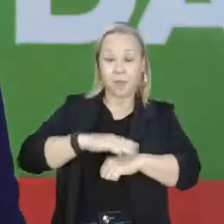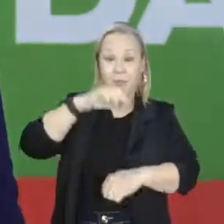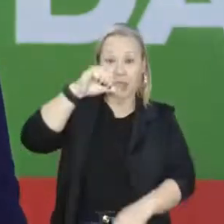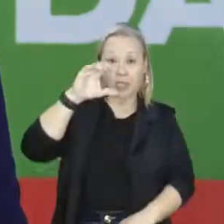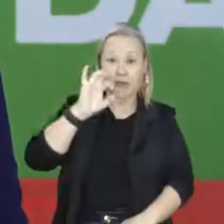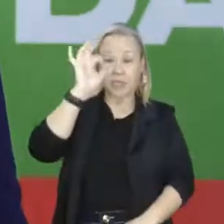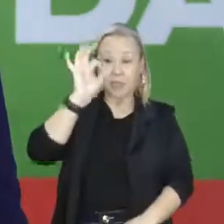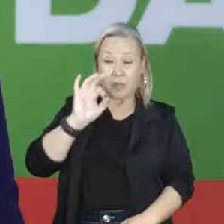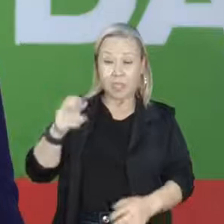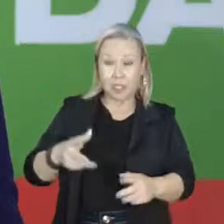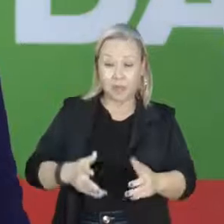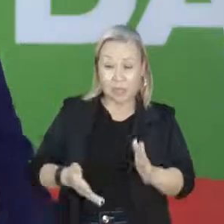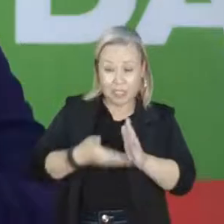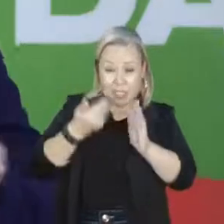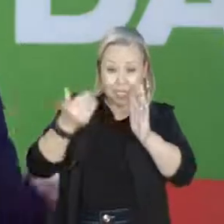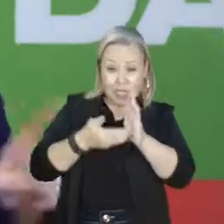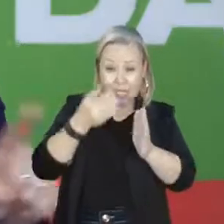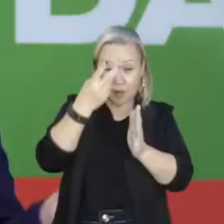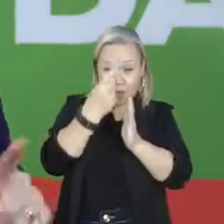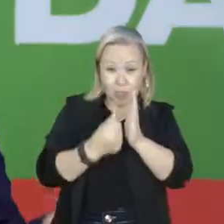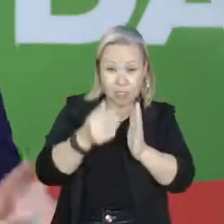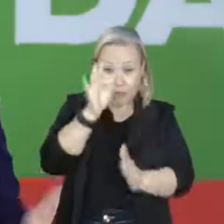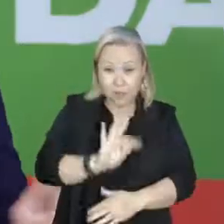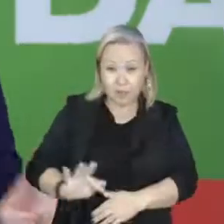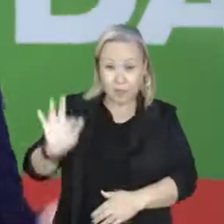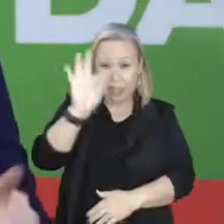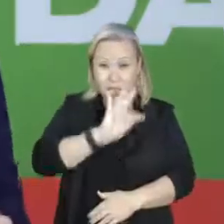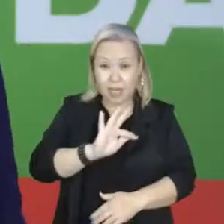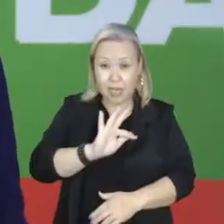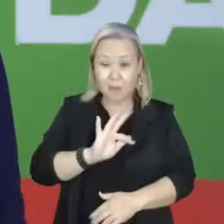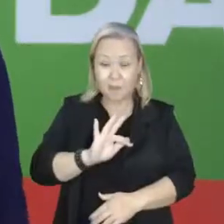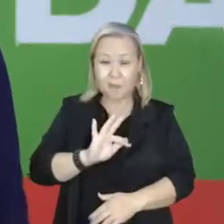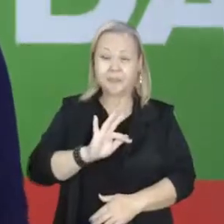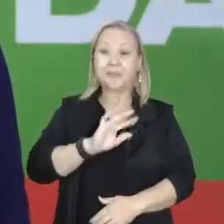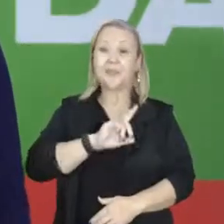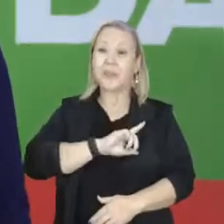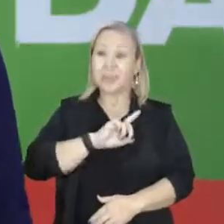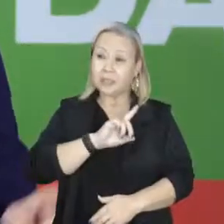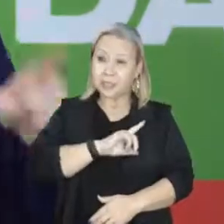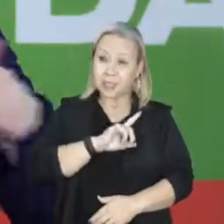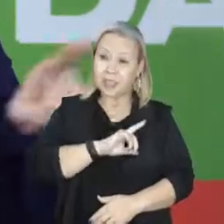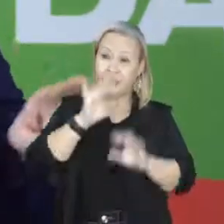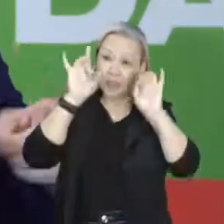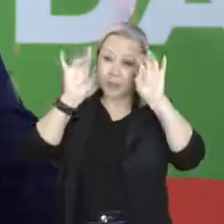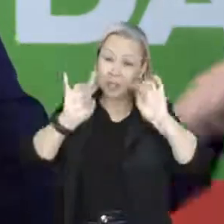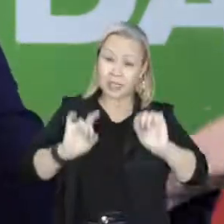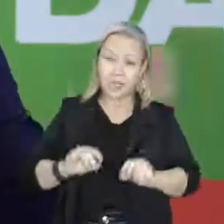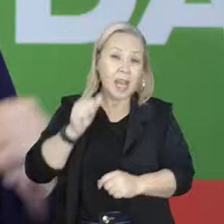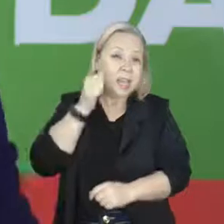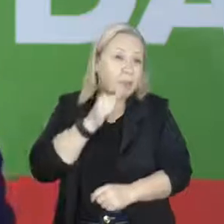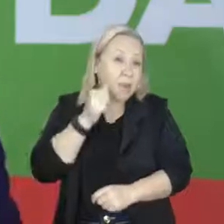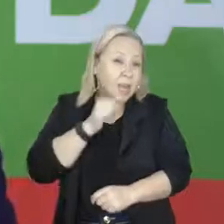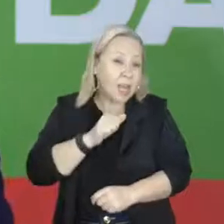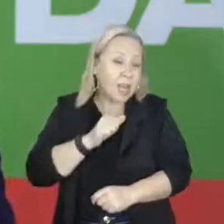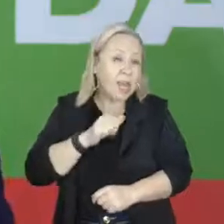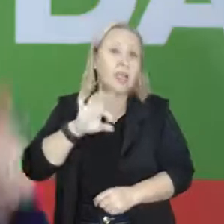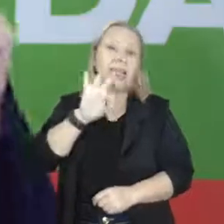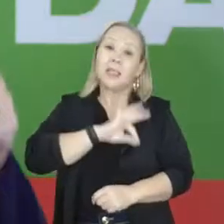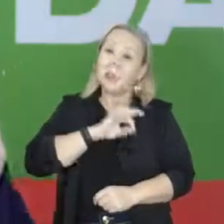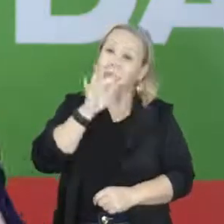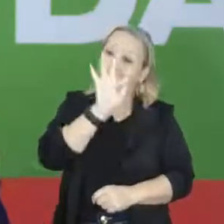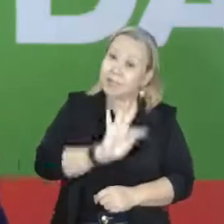do orçamento federal, das delegacias especializadas da mulher, da Polícia Federal, que prende